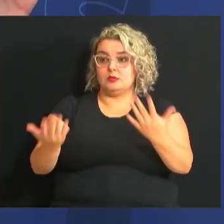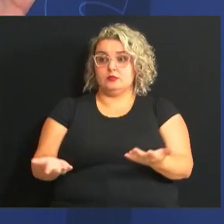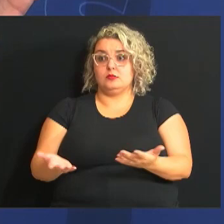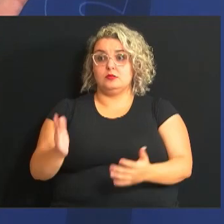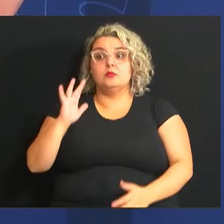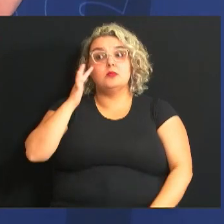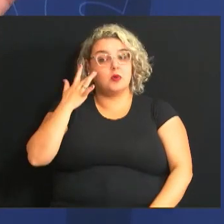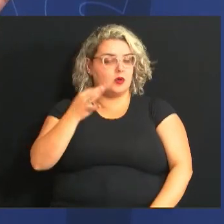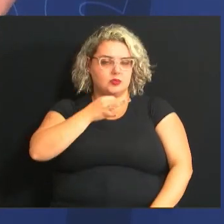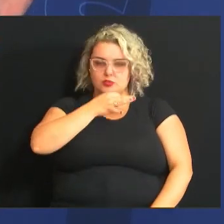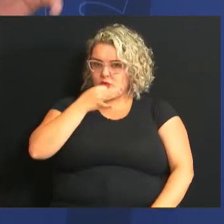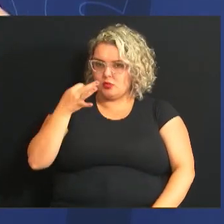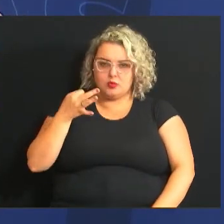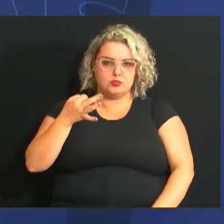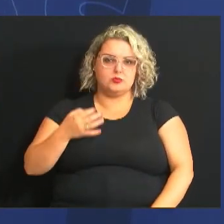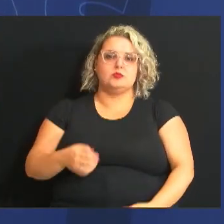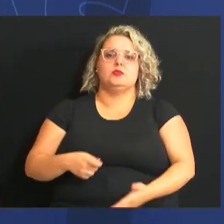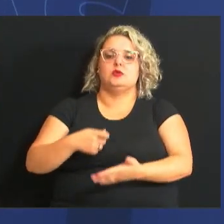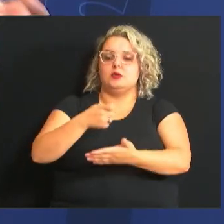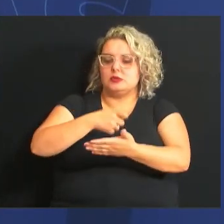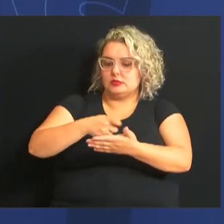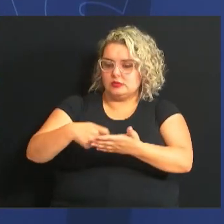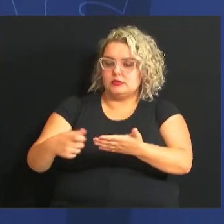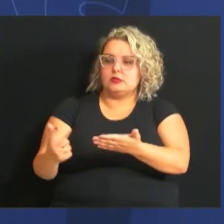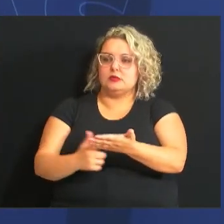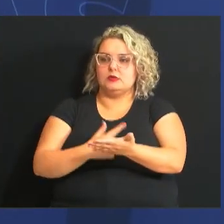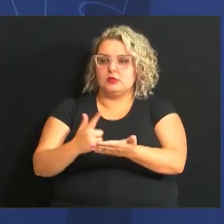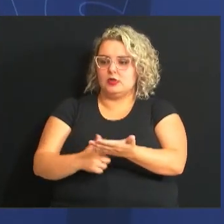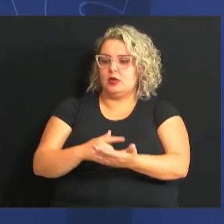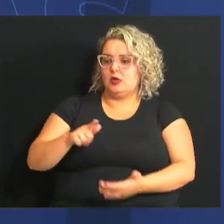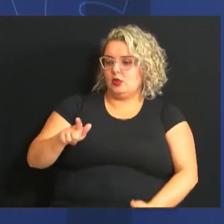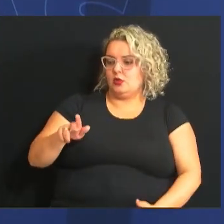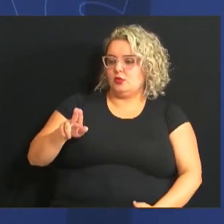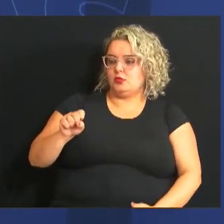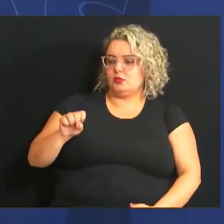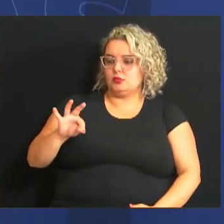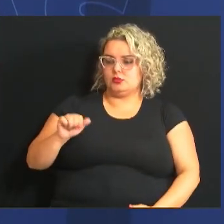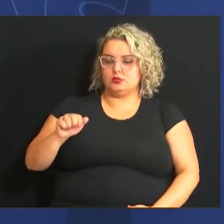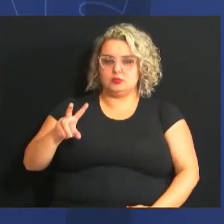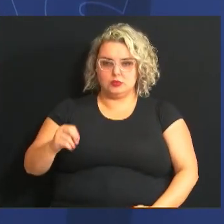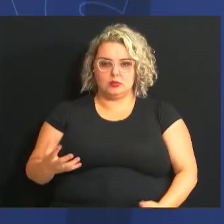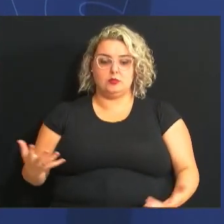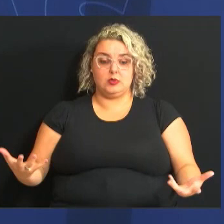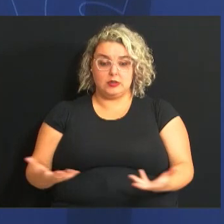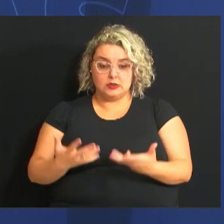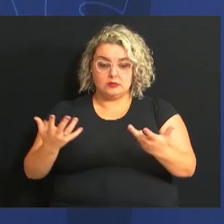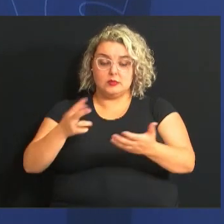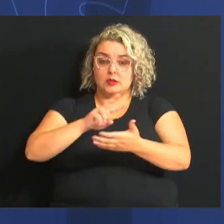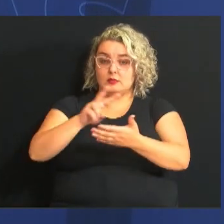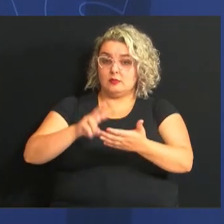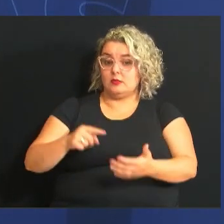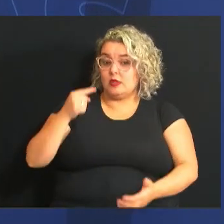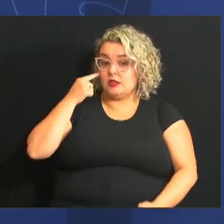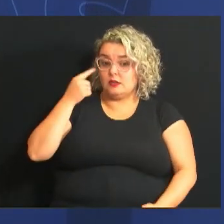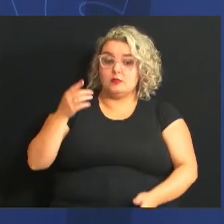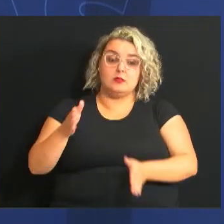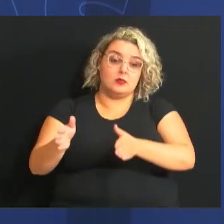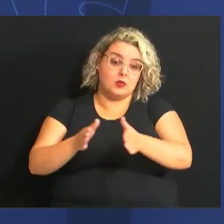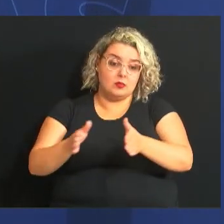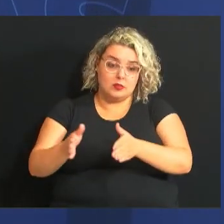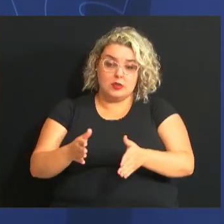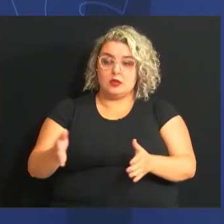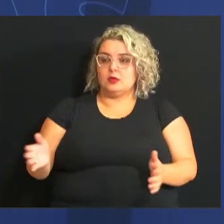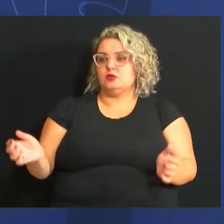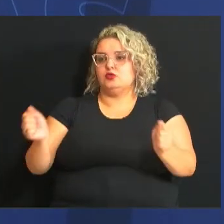que se você escrever um livro, Gustavo, para incentivar essa leitura, pensando que pode ser um momento também de reunir a família,